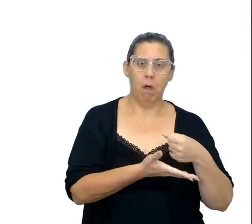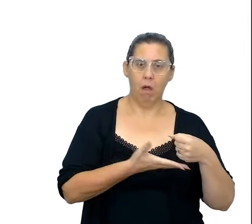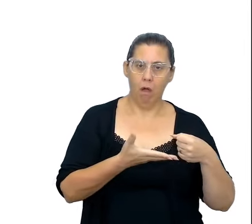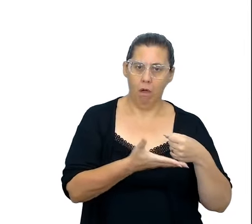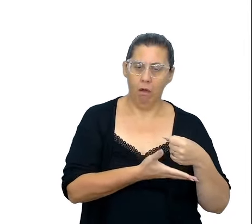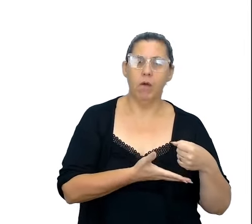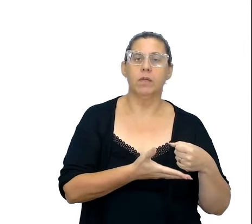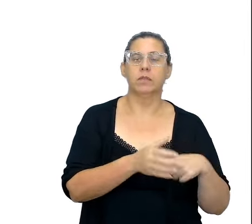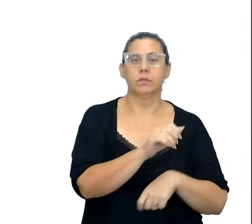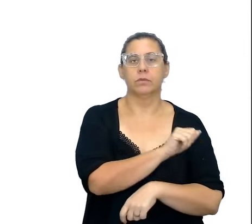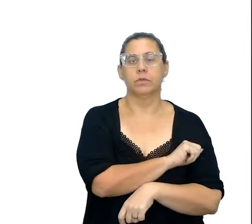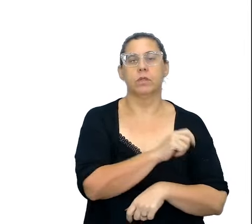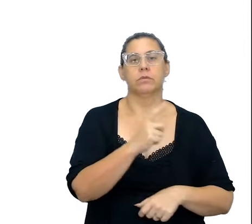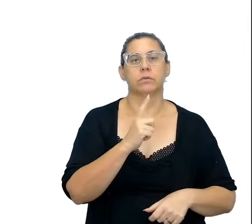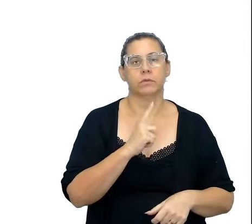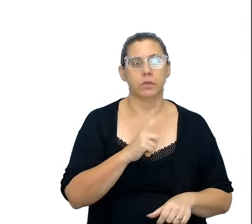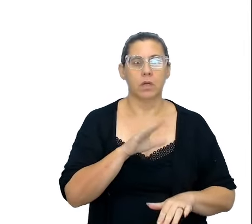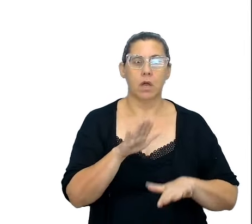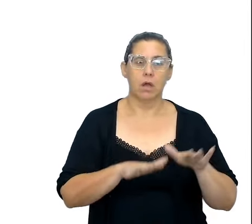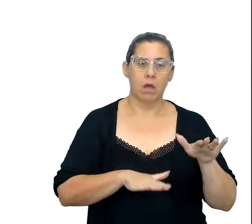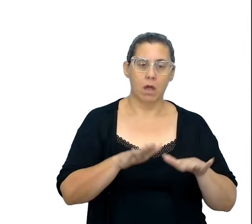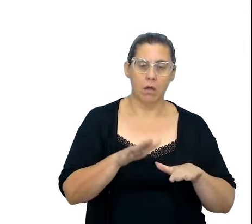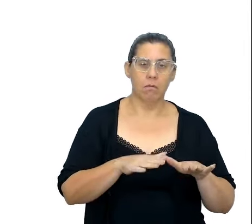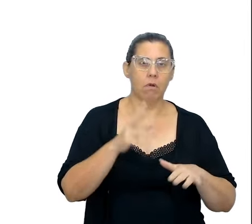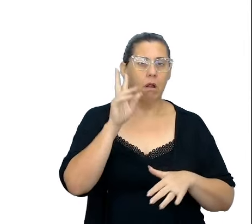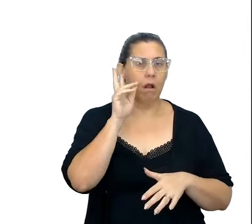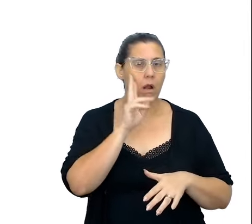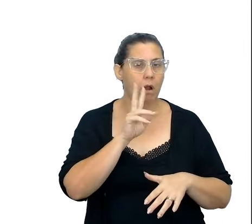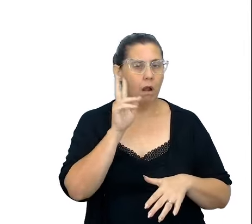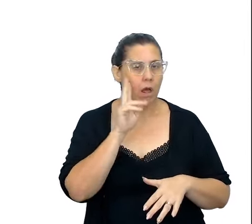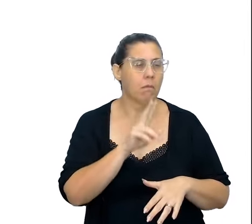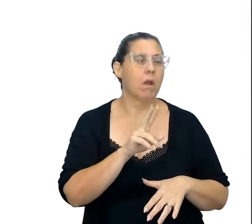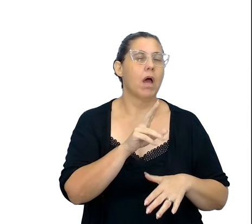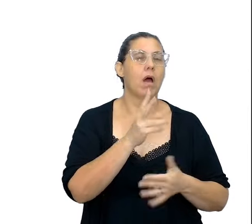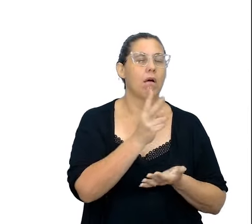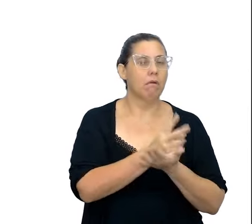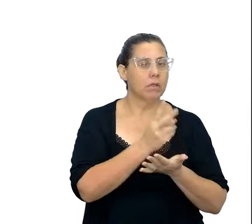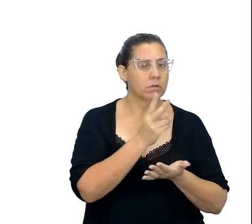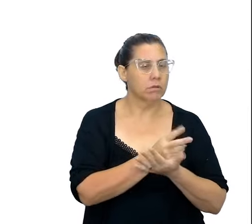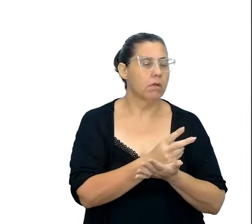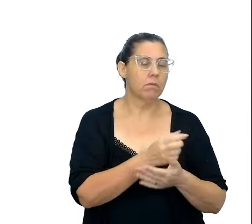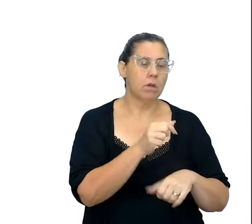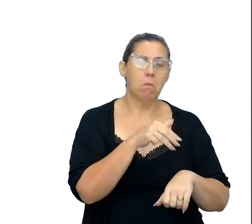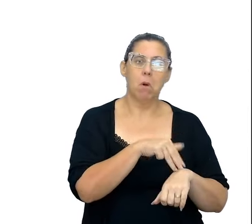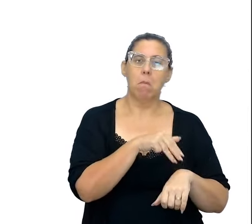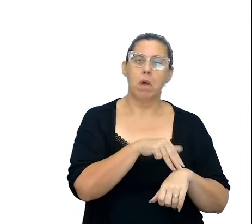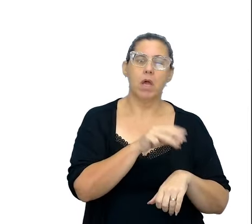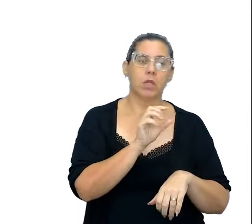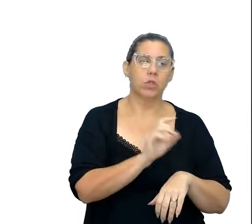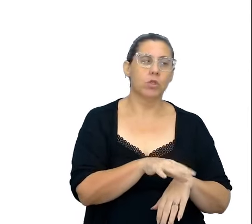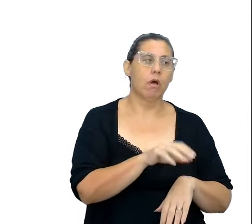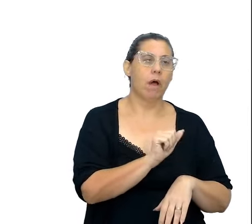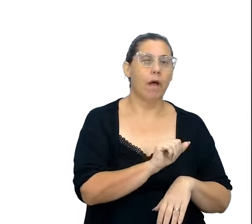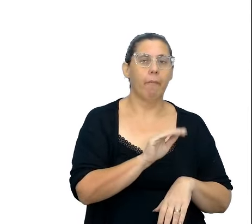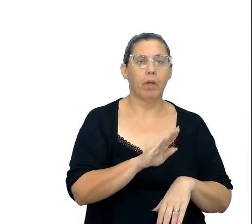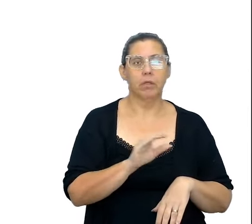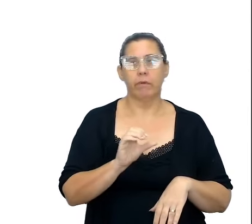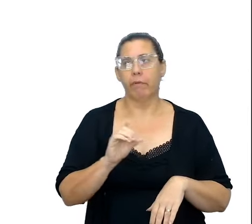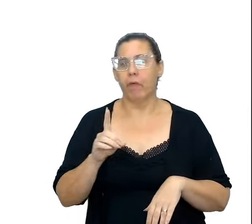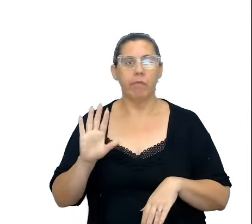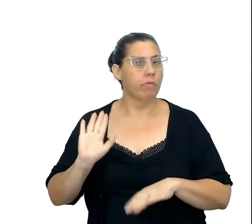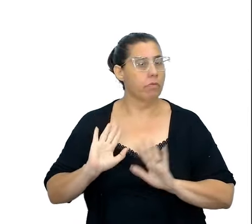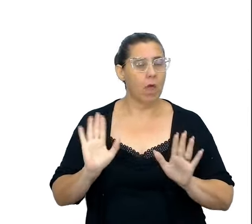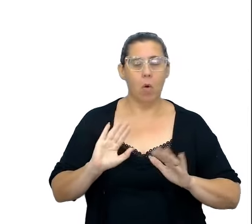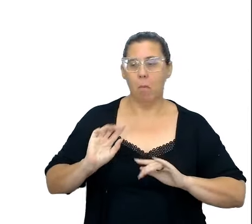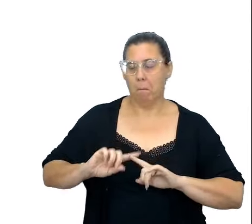do estudante. Existe a necessidade de ser retomada em vários momentos, não só naquele momento em que ele está sendo alfabetizado, né? No decorrer, então,